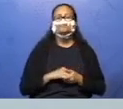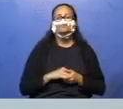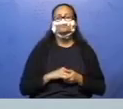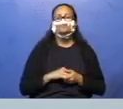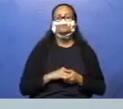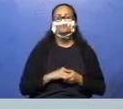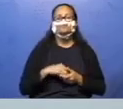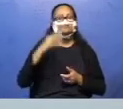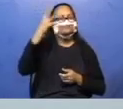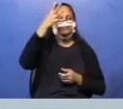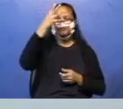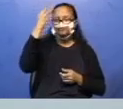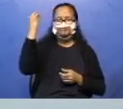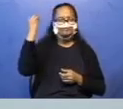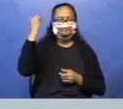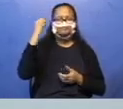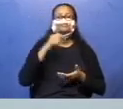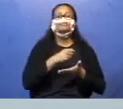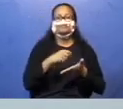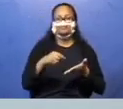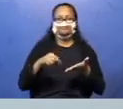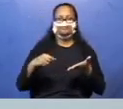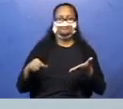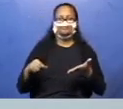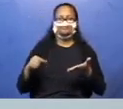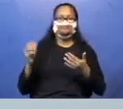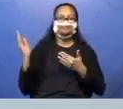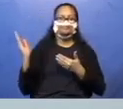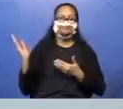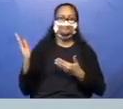Não esquece. Vai, tô esperando.